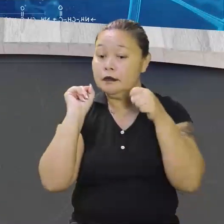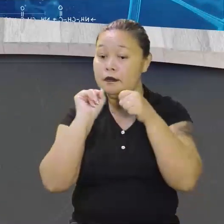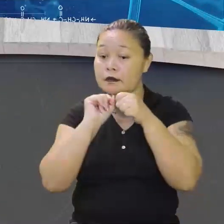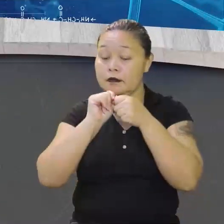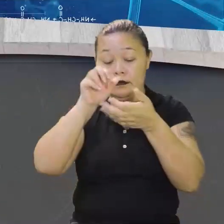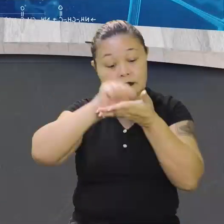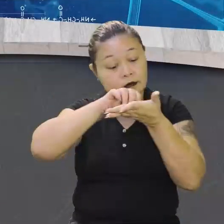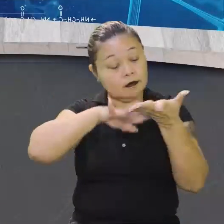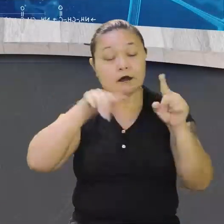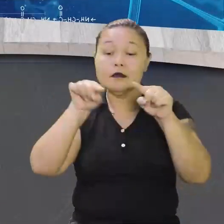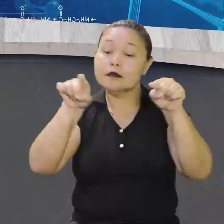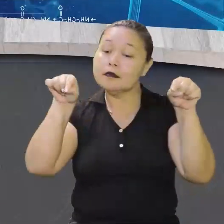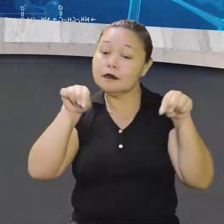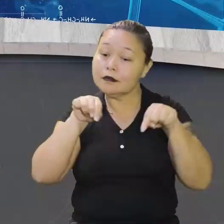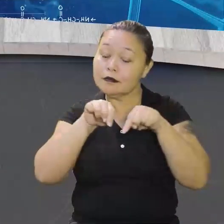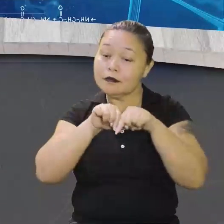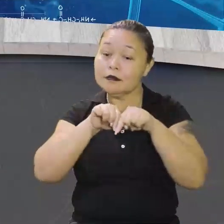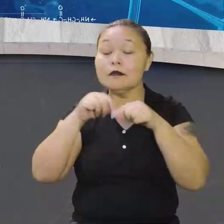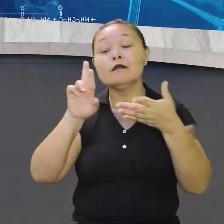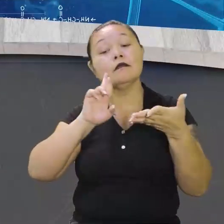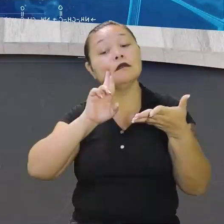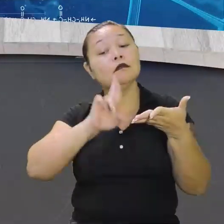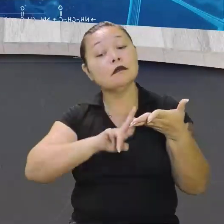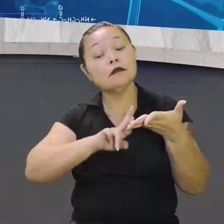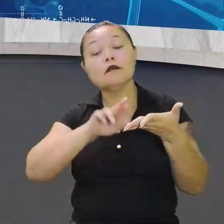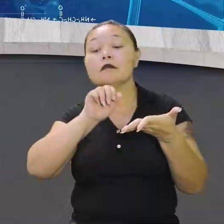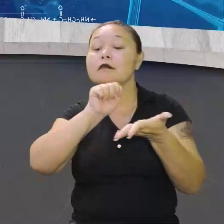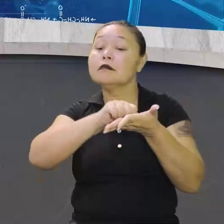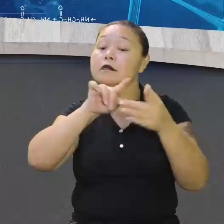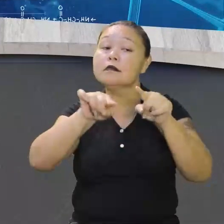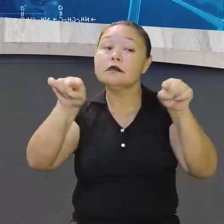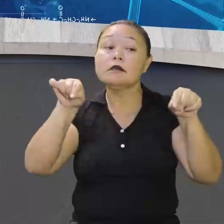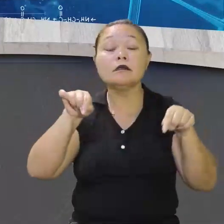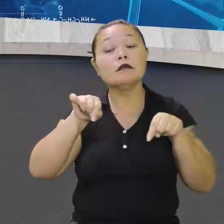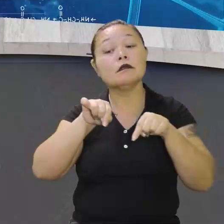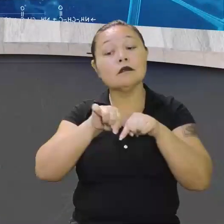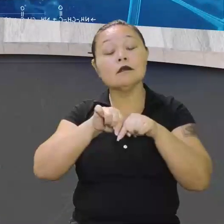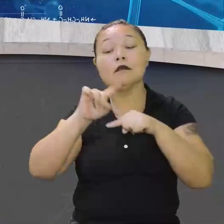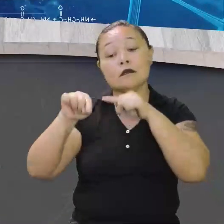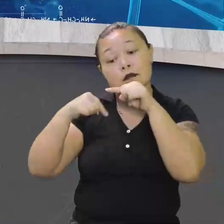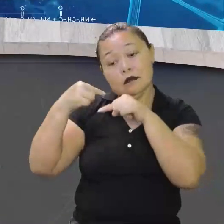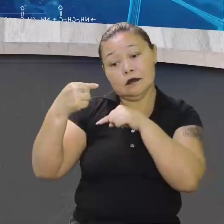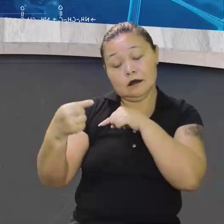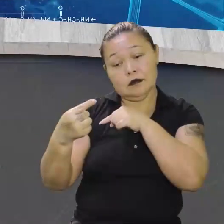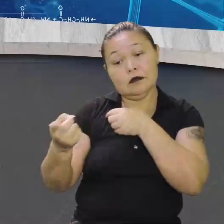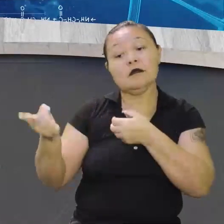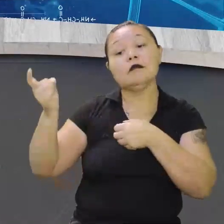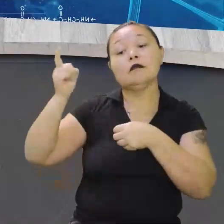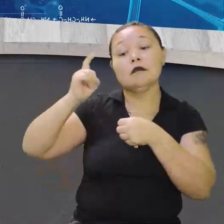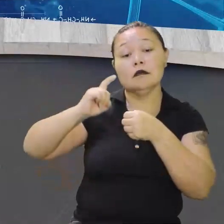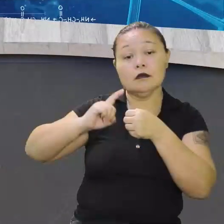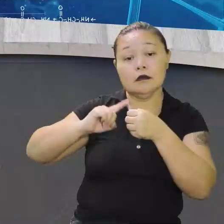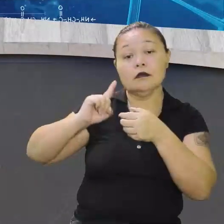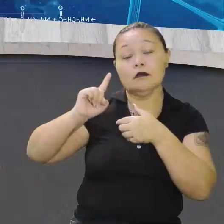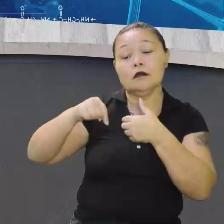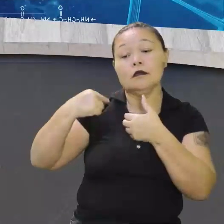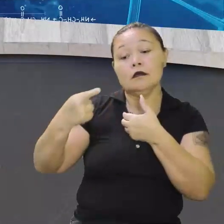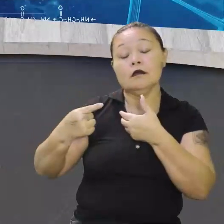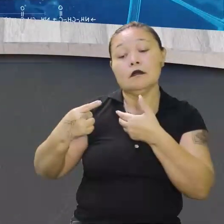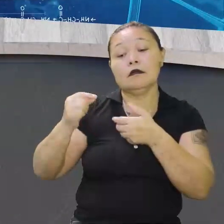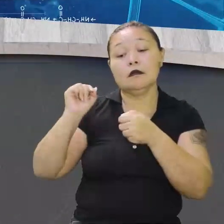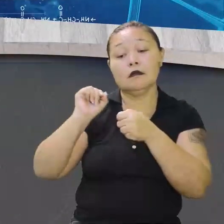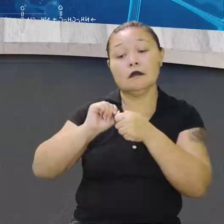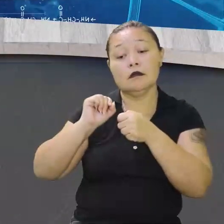atividade de sala. Ao resolver a sua atividade de sala, imediatamente voltaremos para